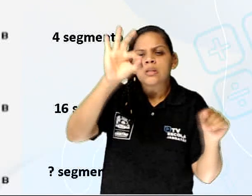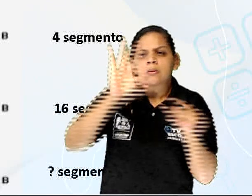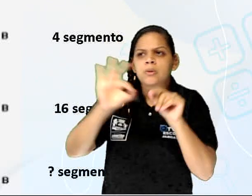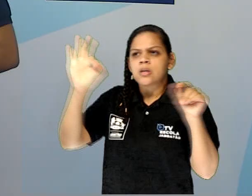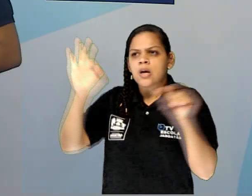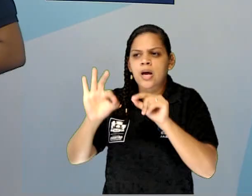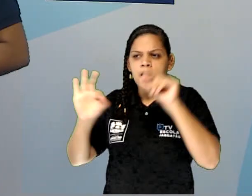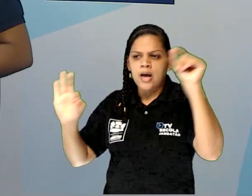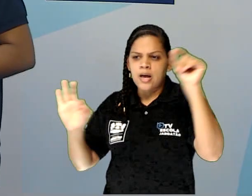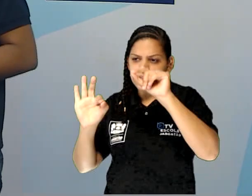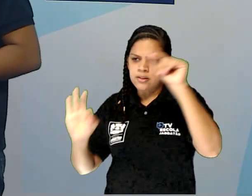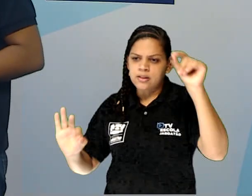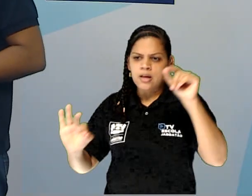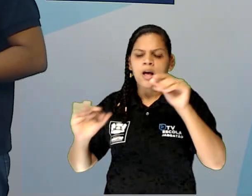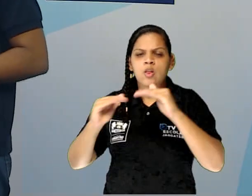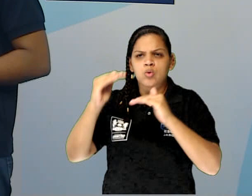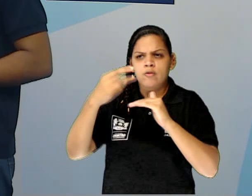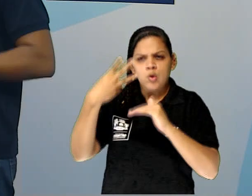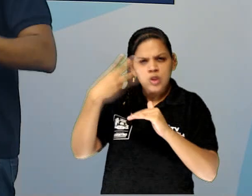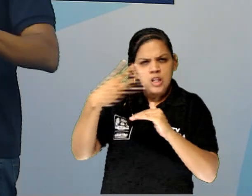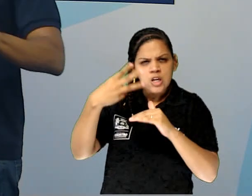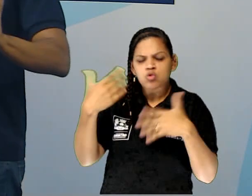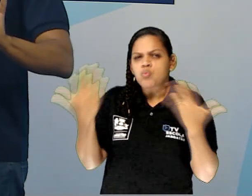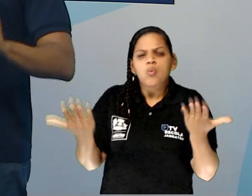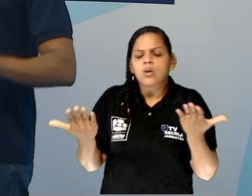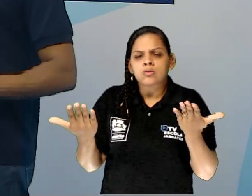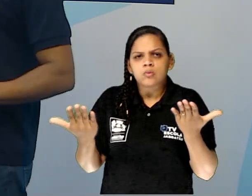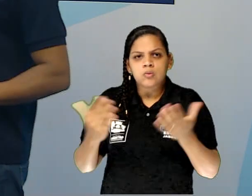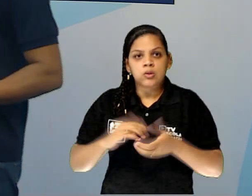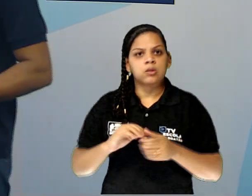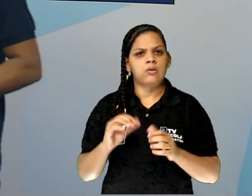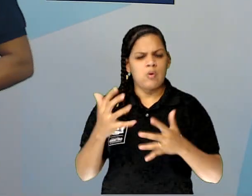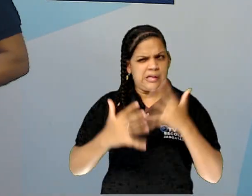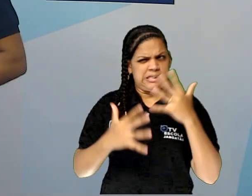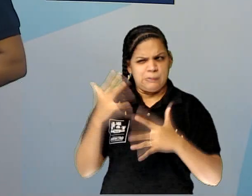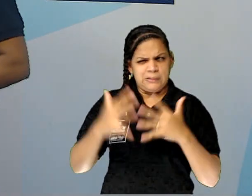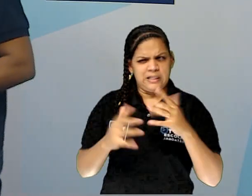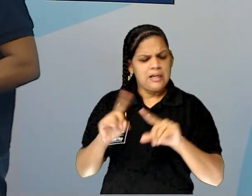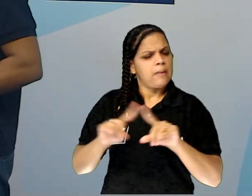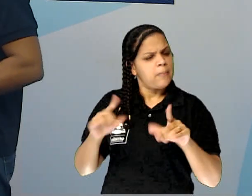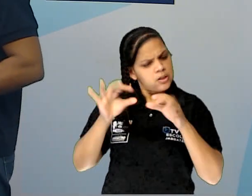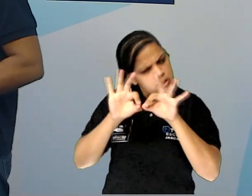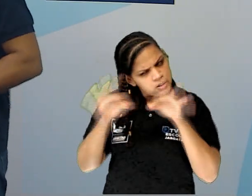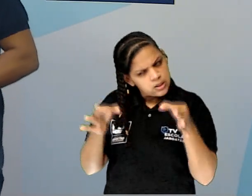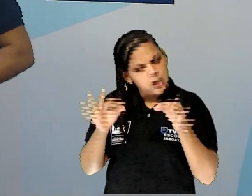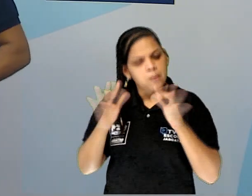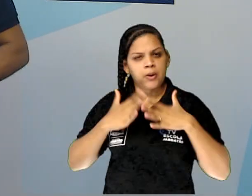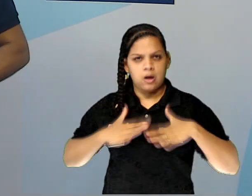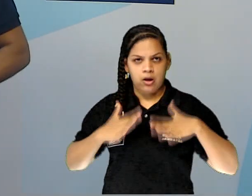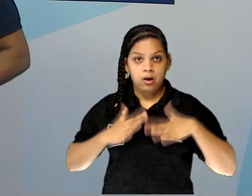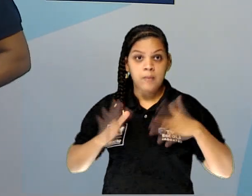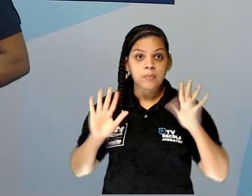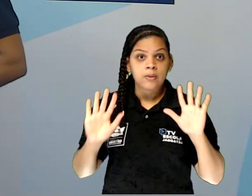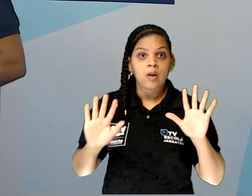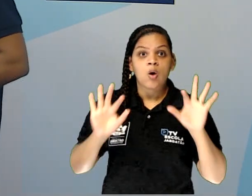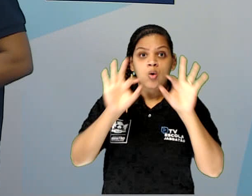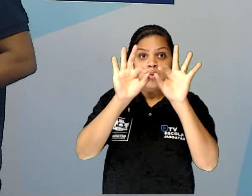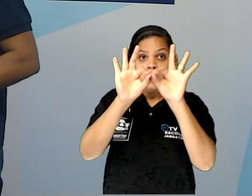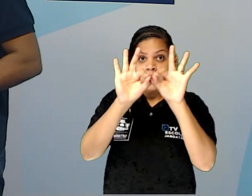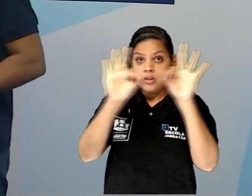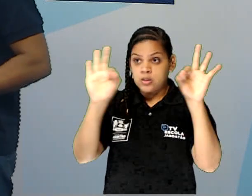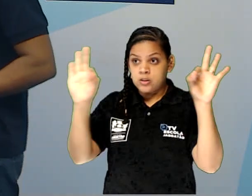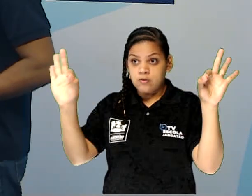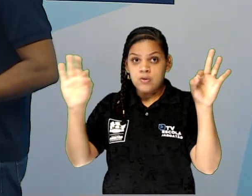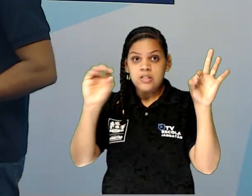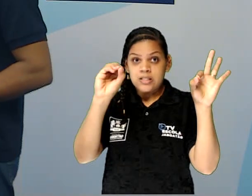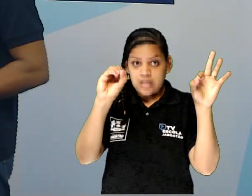3. Mas, professor, essa foi complicada, viu? Mas é simples. Você tem um segmento. Aqui é meu nível 0. Desse